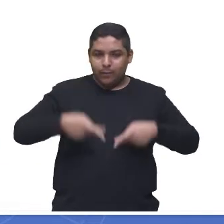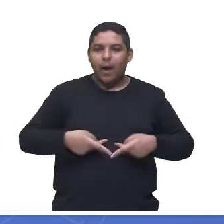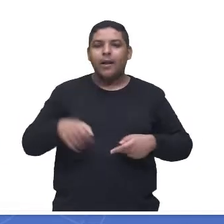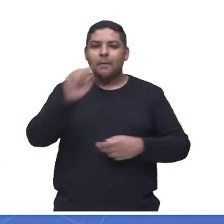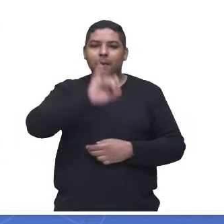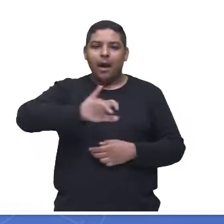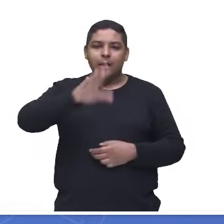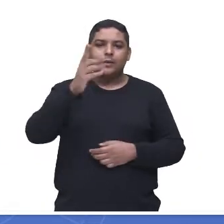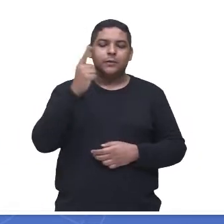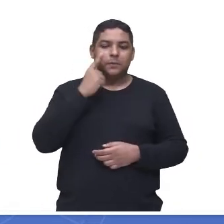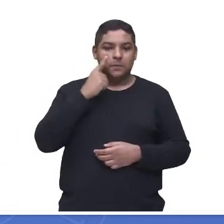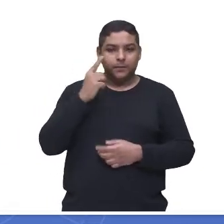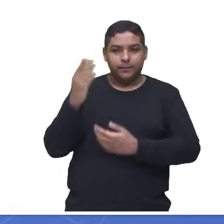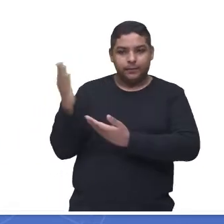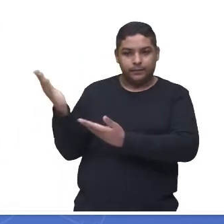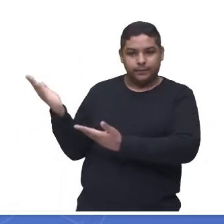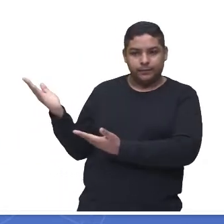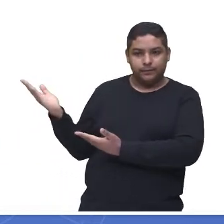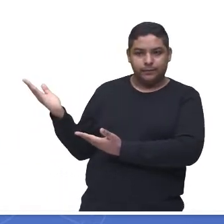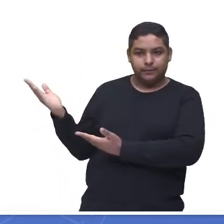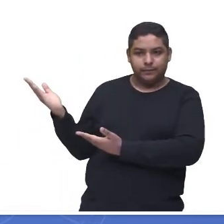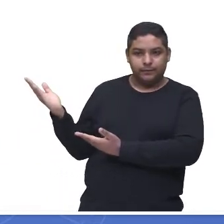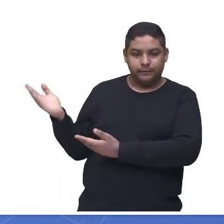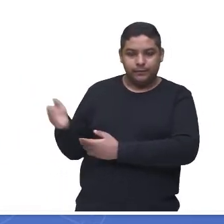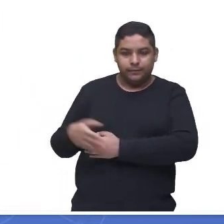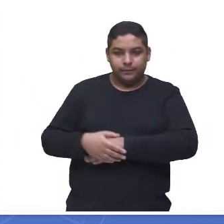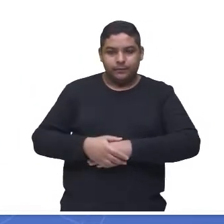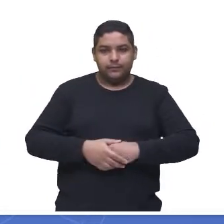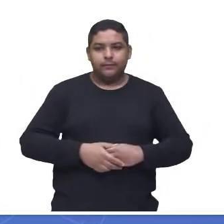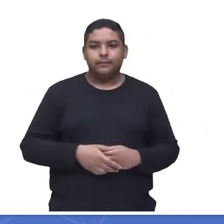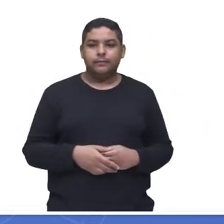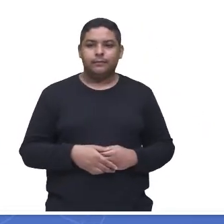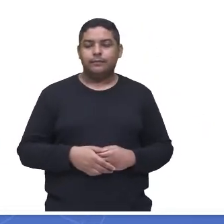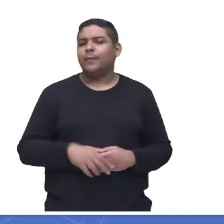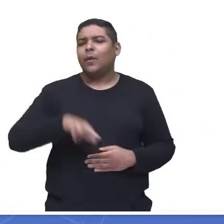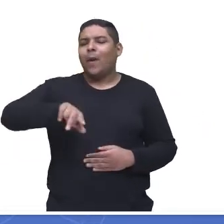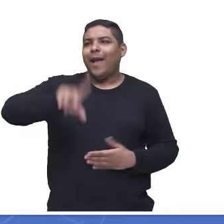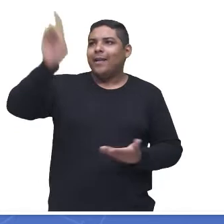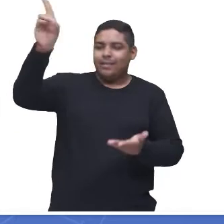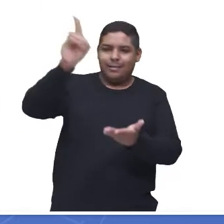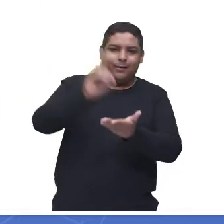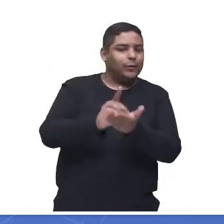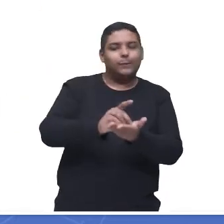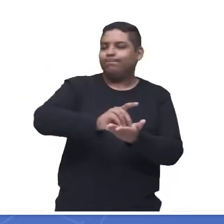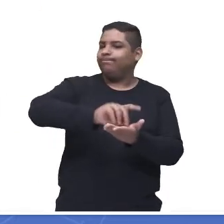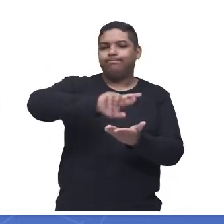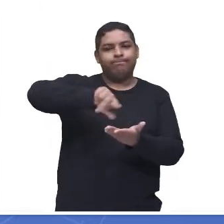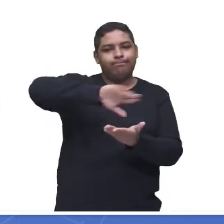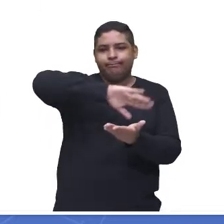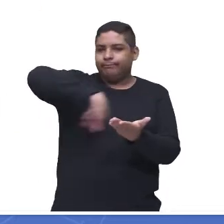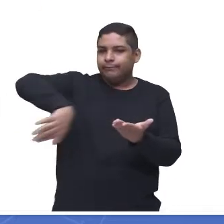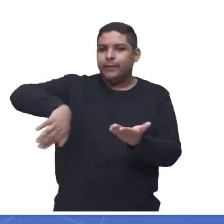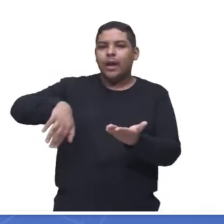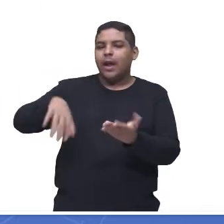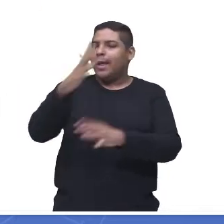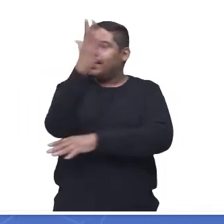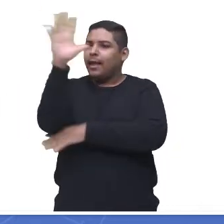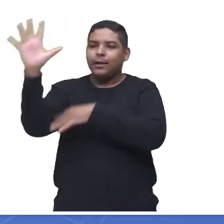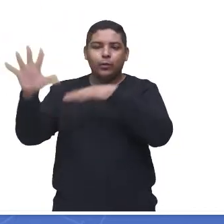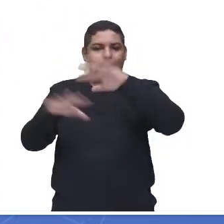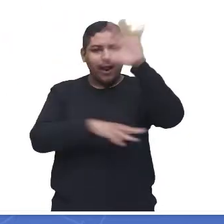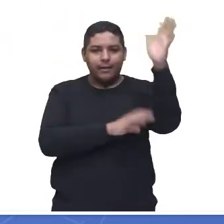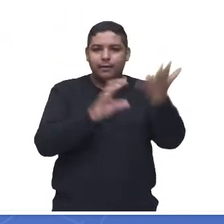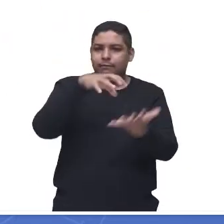centro. Não é mais Deus, agora é o ser humano. Então não é mais Deus e não é mais também a